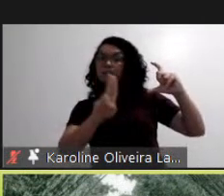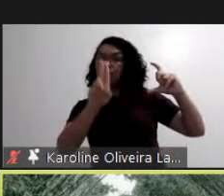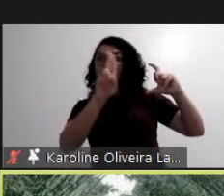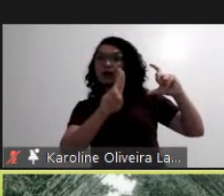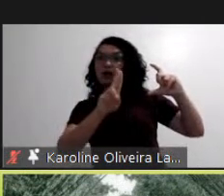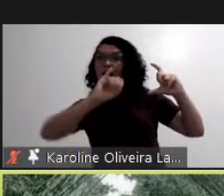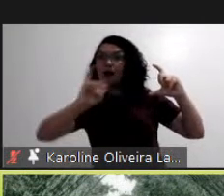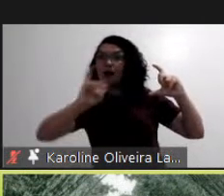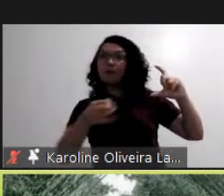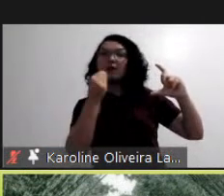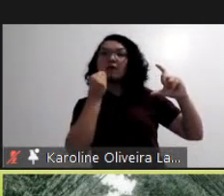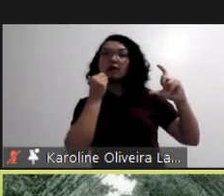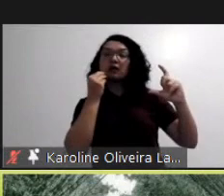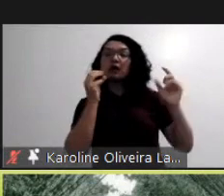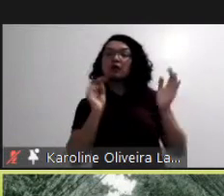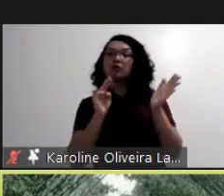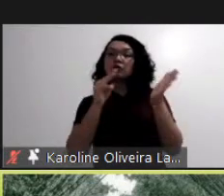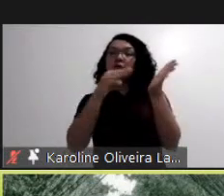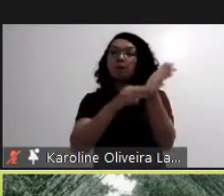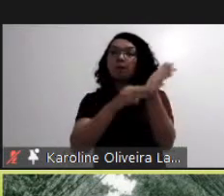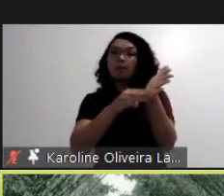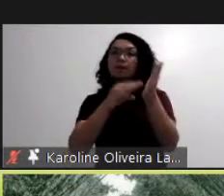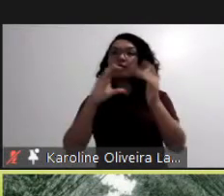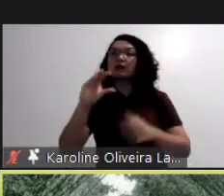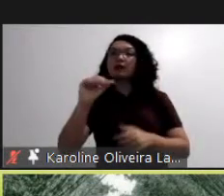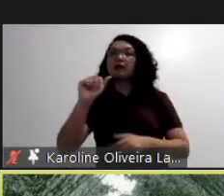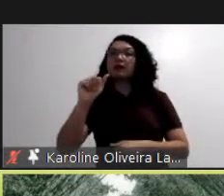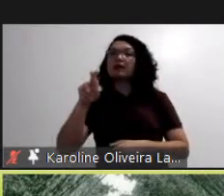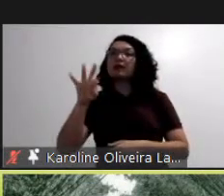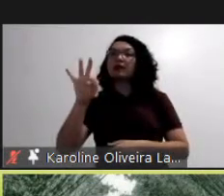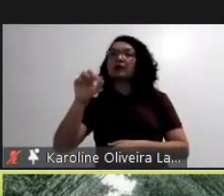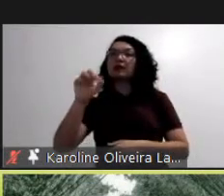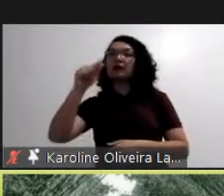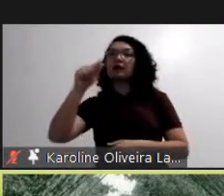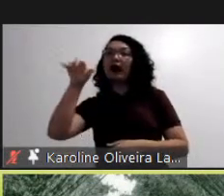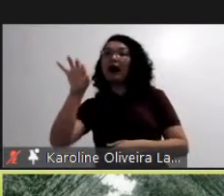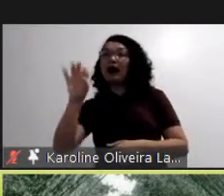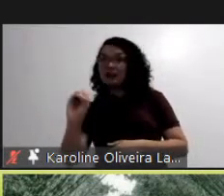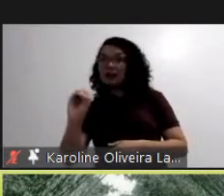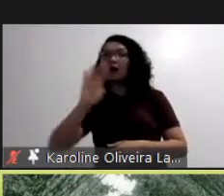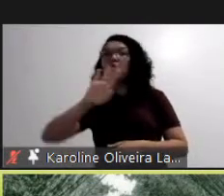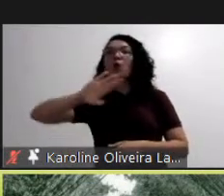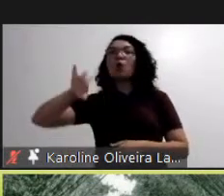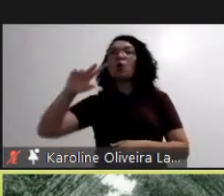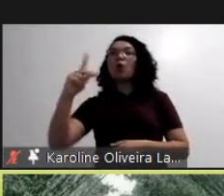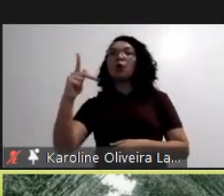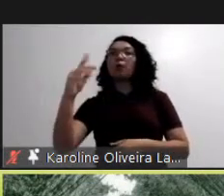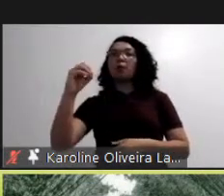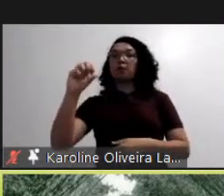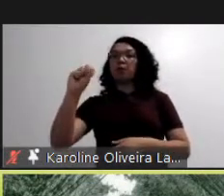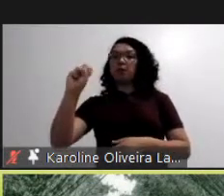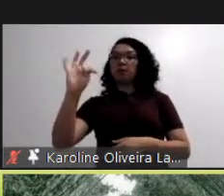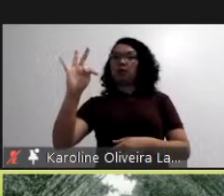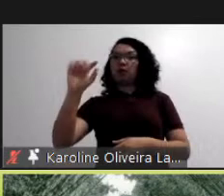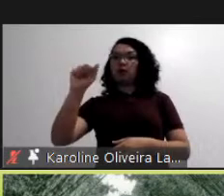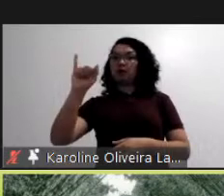foto. Mas cartões postais que levavam a imagem do edifício do Ministério da Educação e